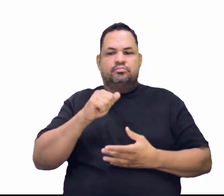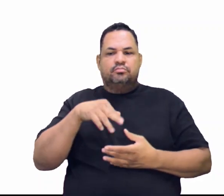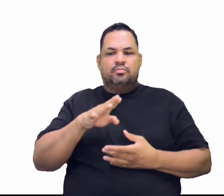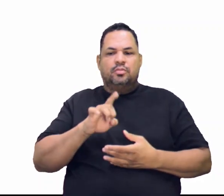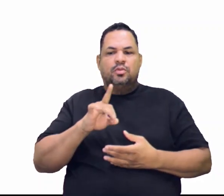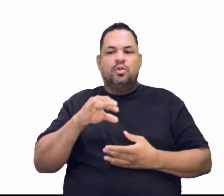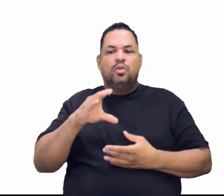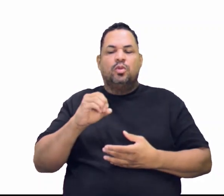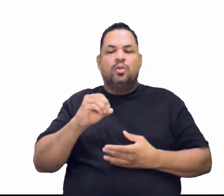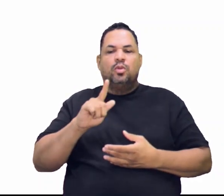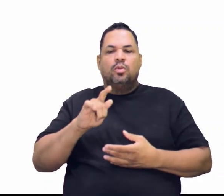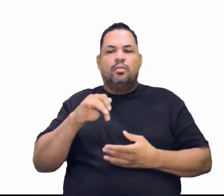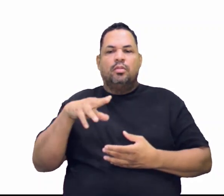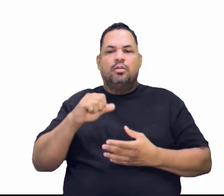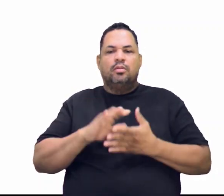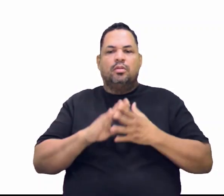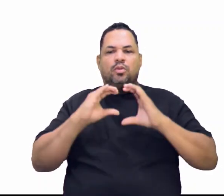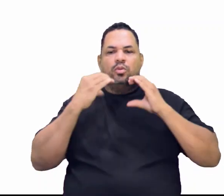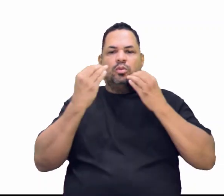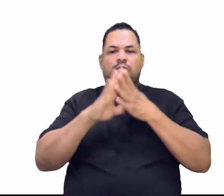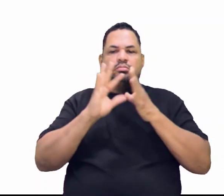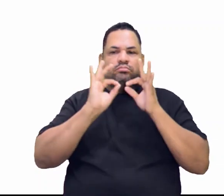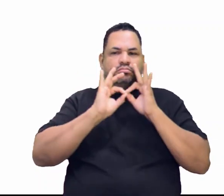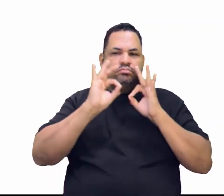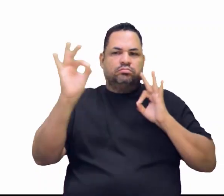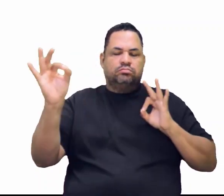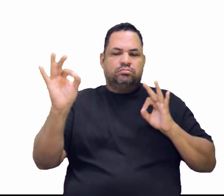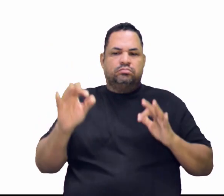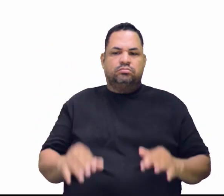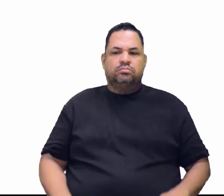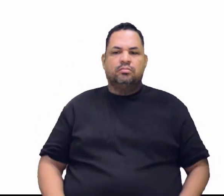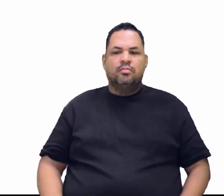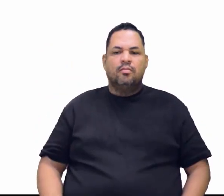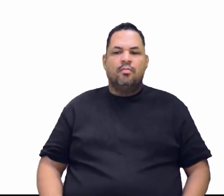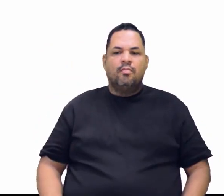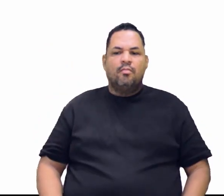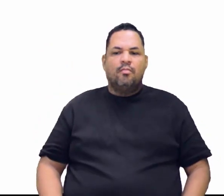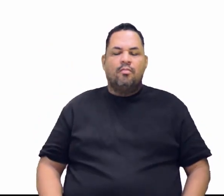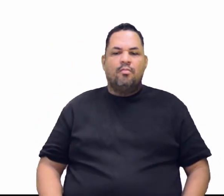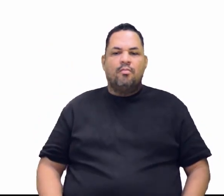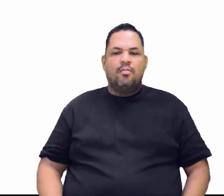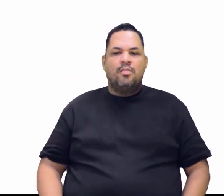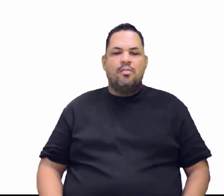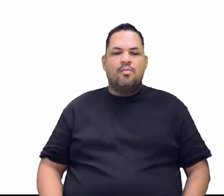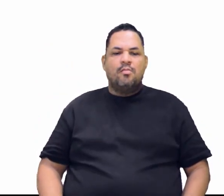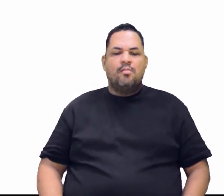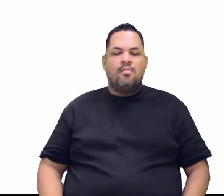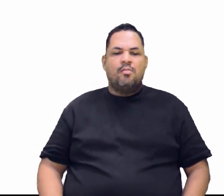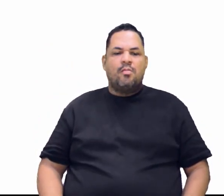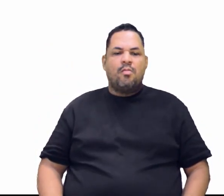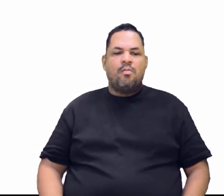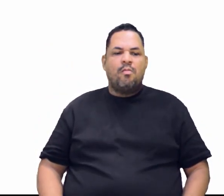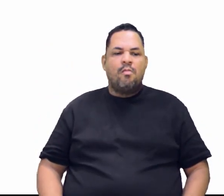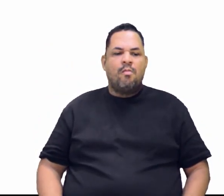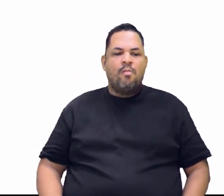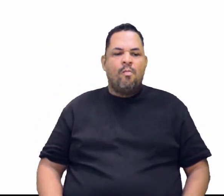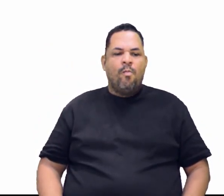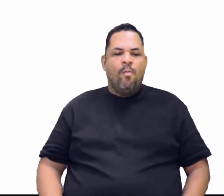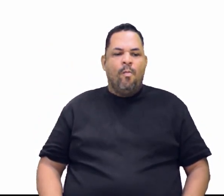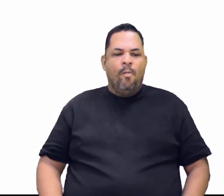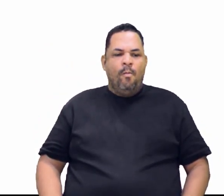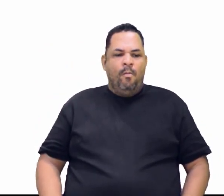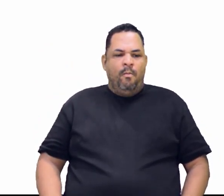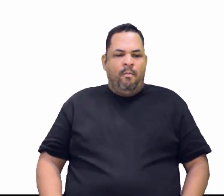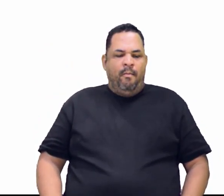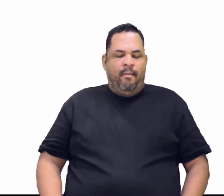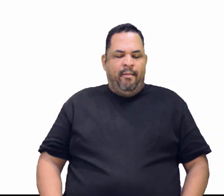do Guaporé, comunidade bem longe. E a última comunidade que foi encontrada foi essa daqui,